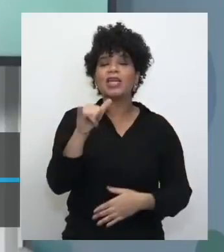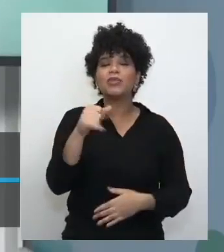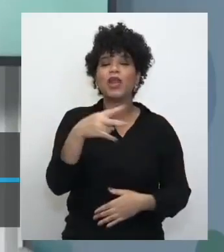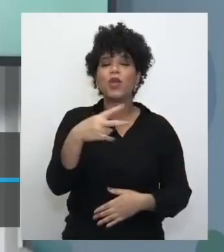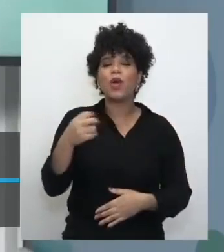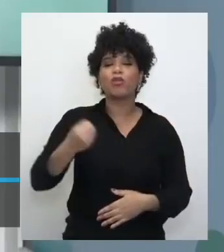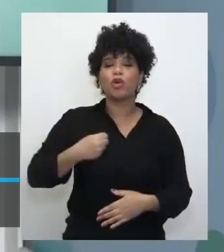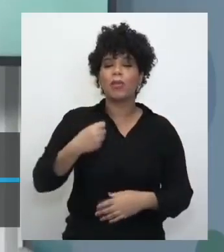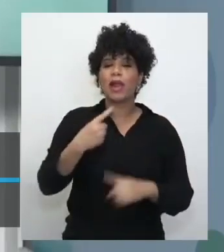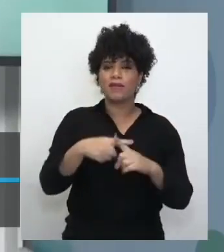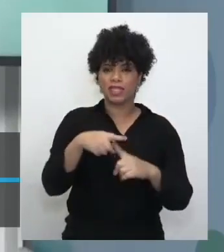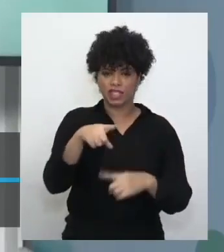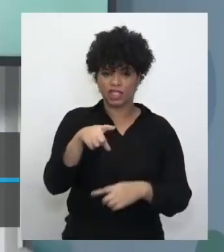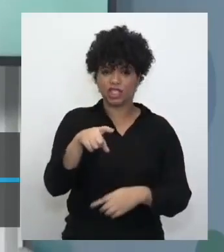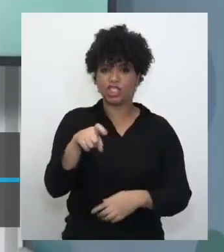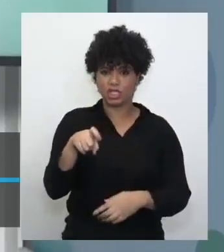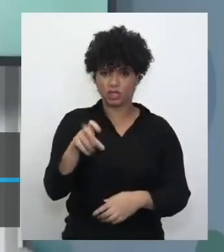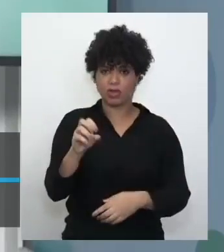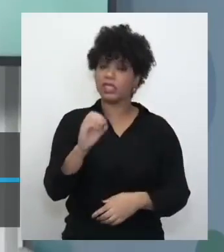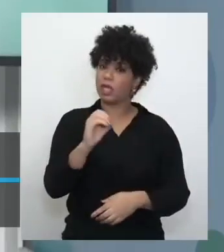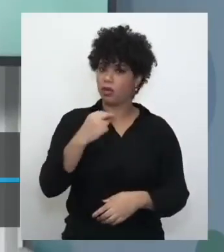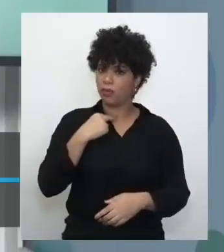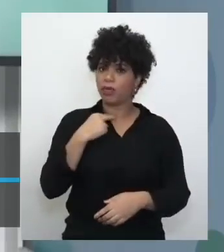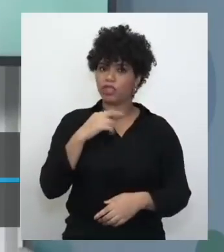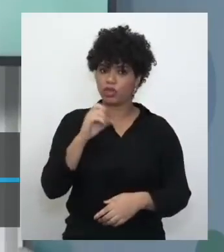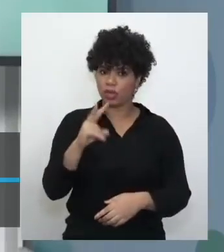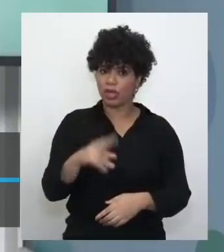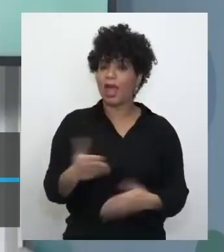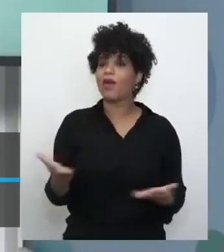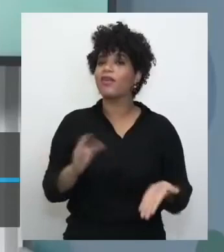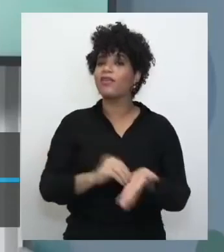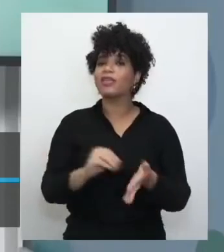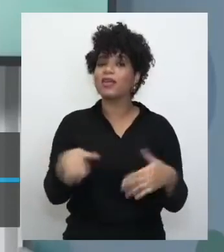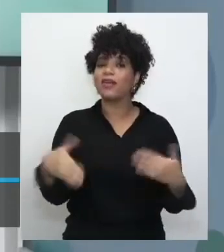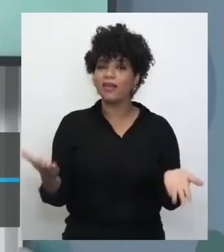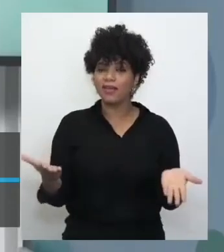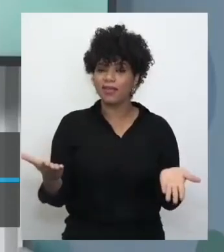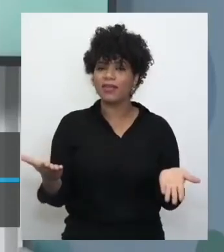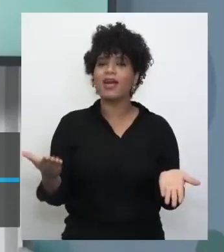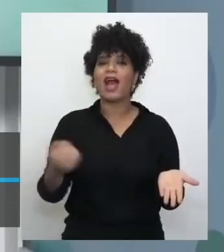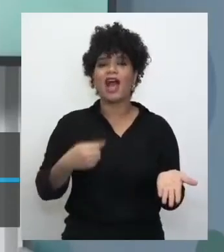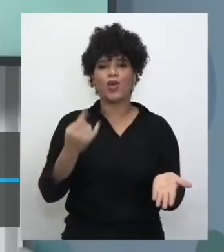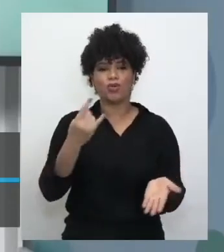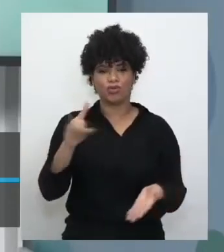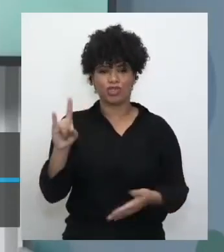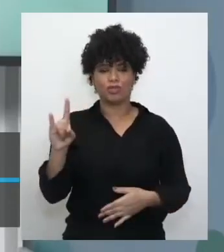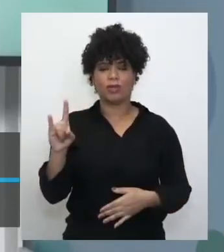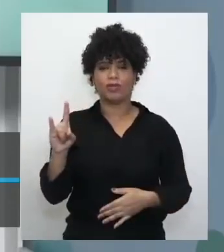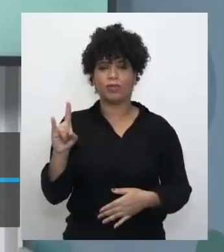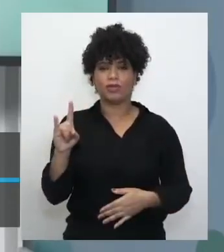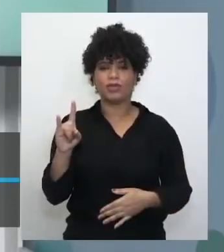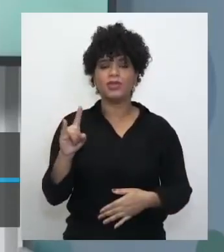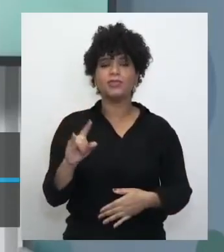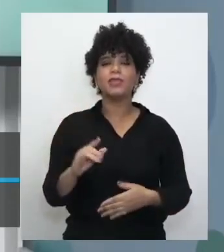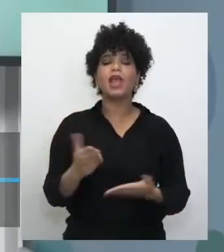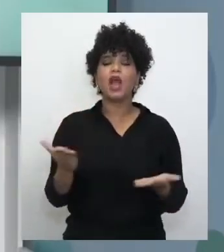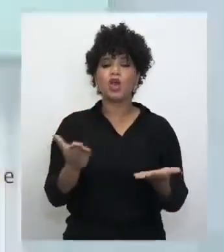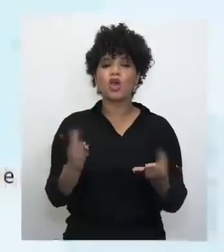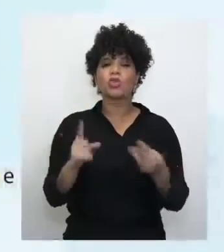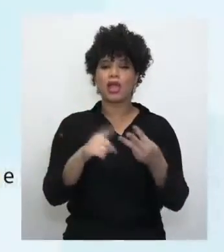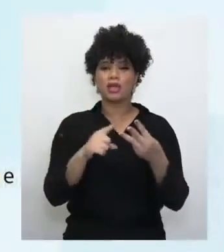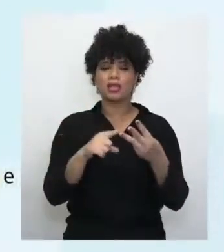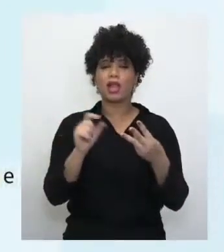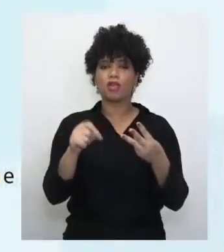número vezes x. Tá, um número não pode ser zero. Legal. Tá faltando qual? Tá faltando a nossa última, que é a função afim. Então, pode colocar aí para